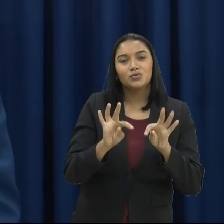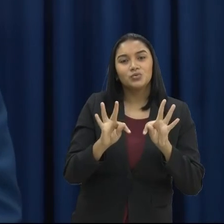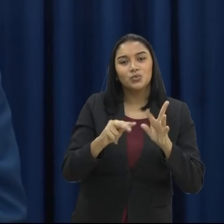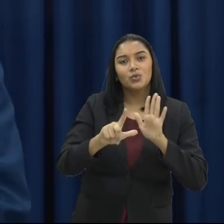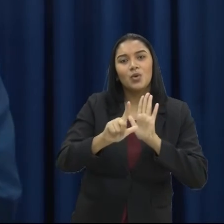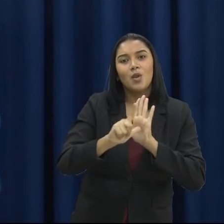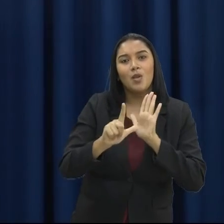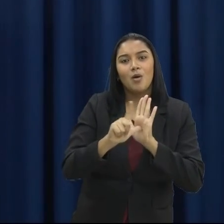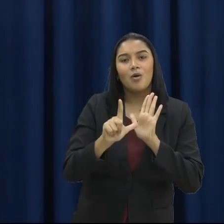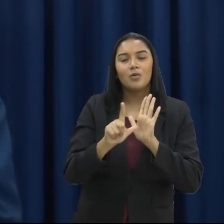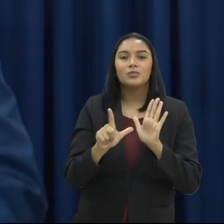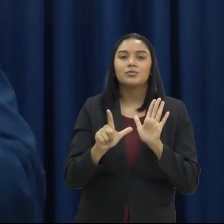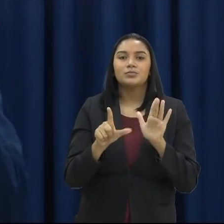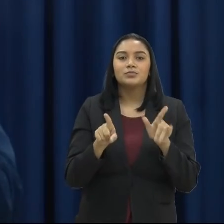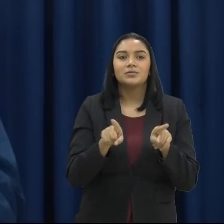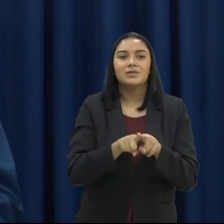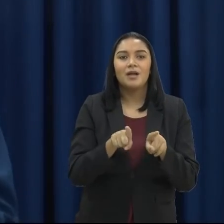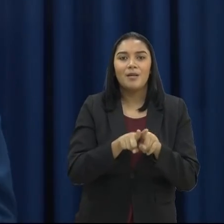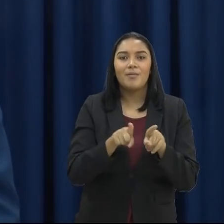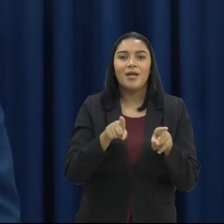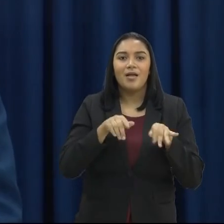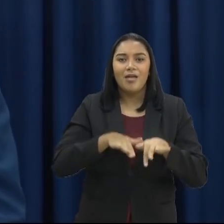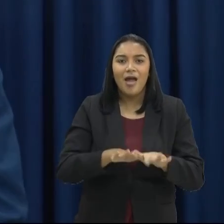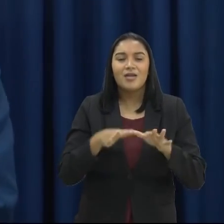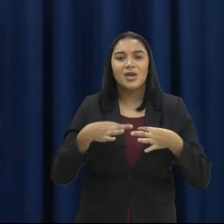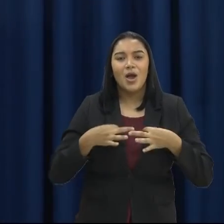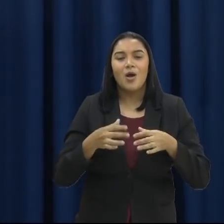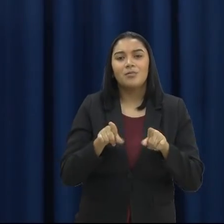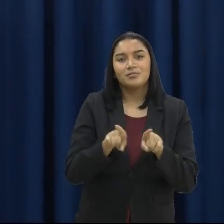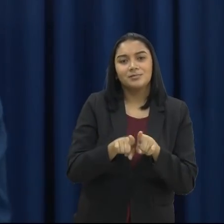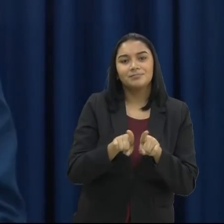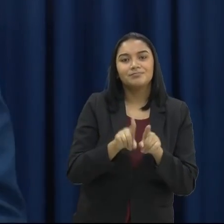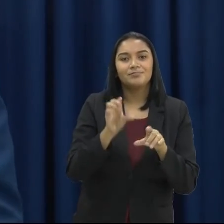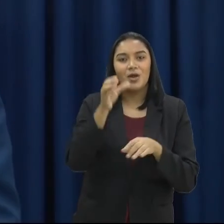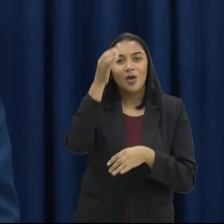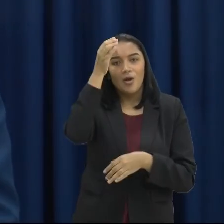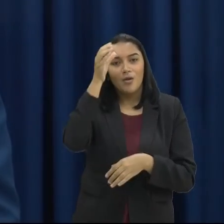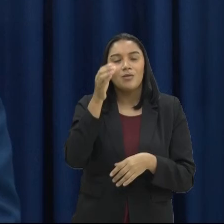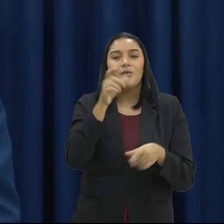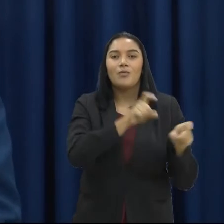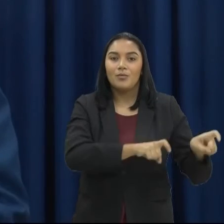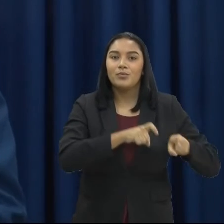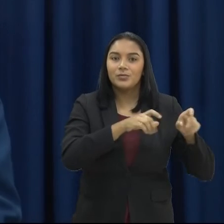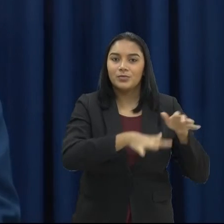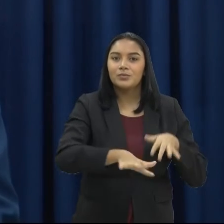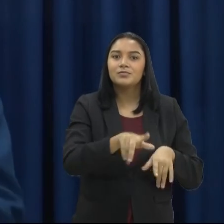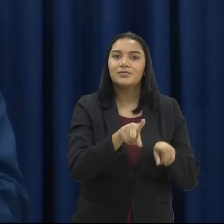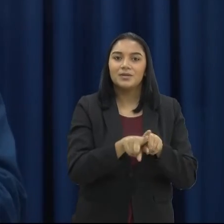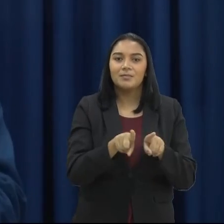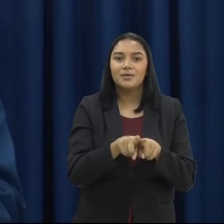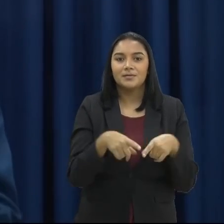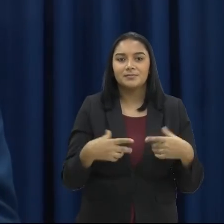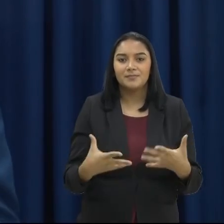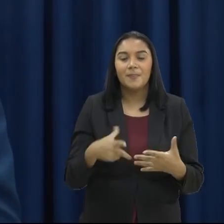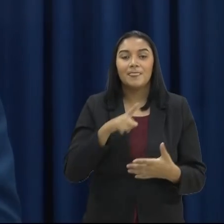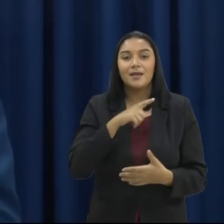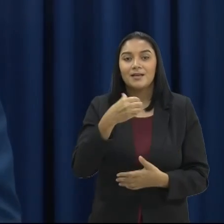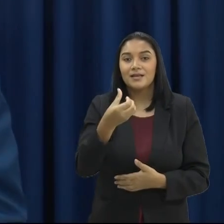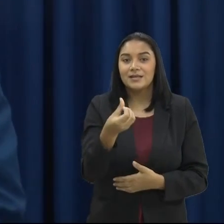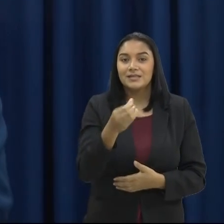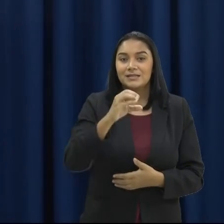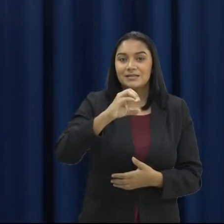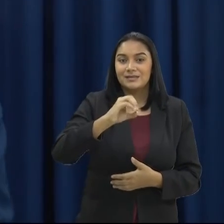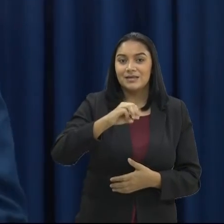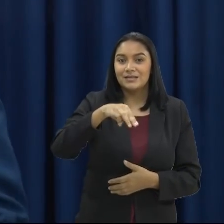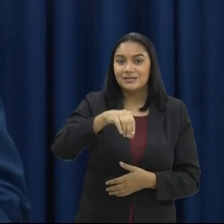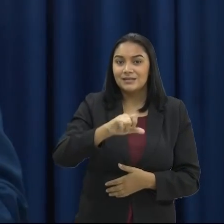logística, no polo têxtil que vamos criar, na área da agricultura. Nós temos em Teresina 60 mil hectares